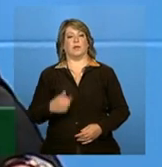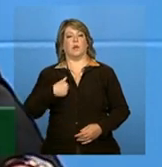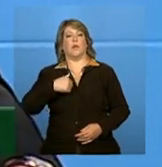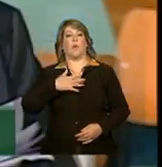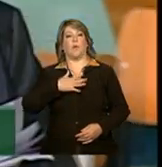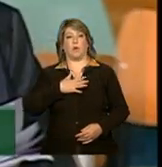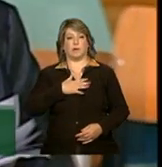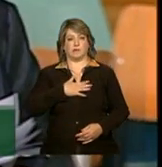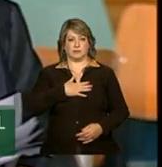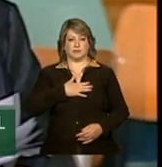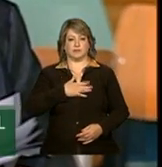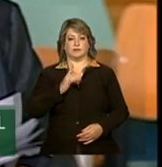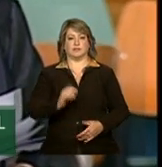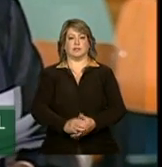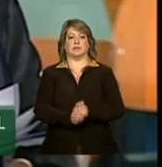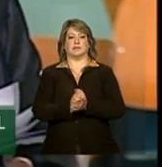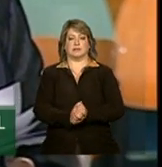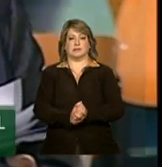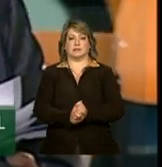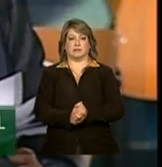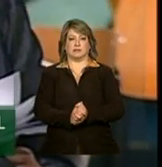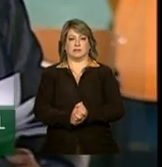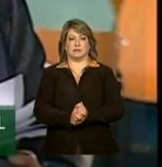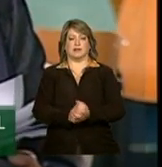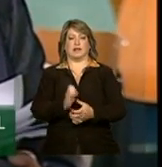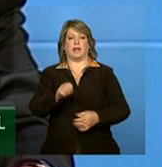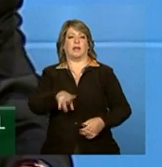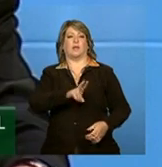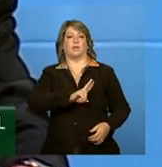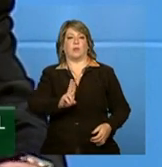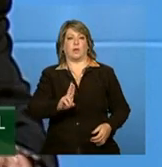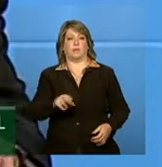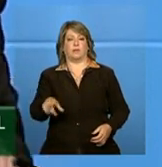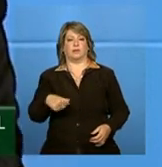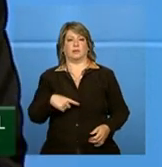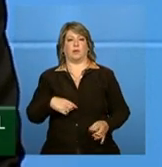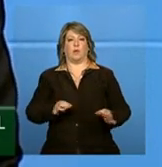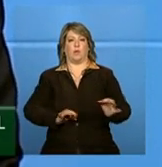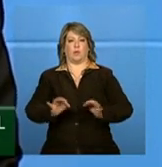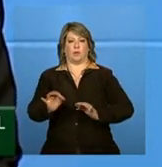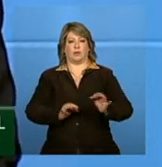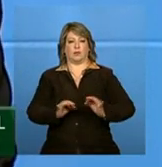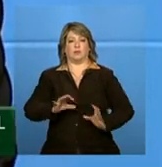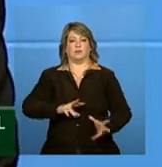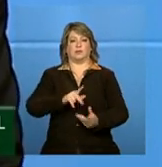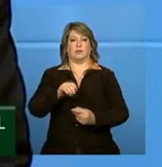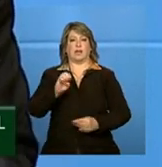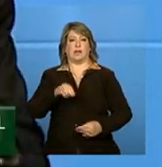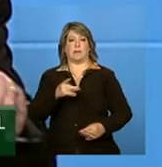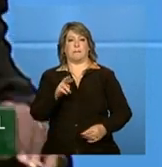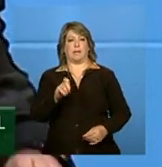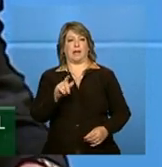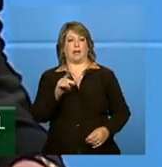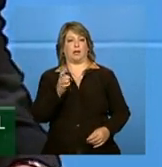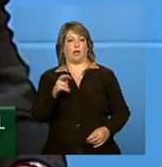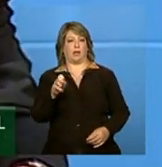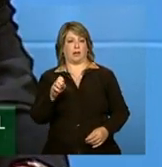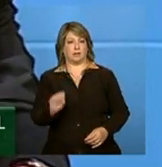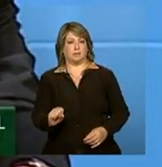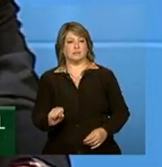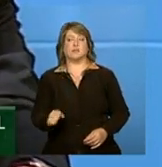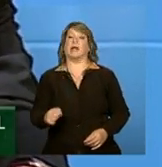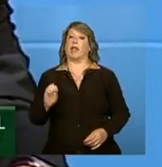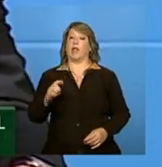gostaria de saudar em nome da Organização Internacional de Empregadores. Senhoras e senhores, é